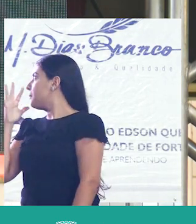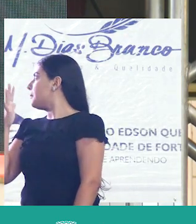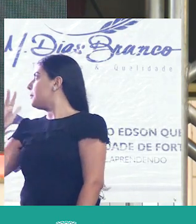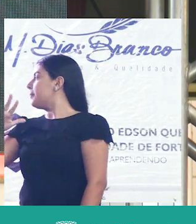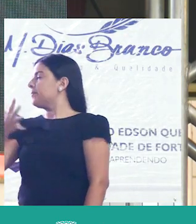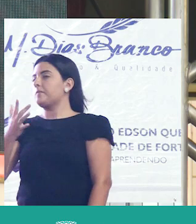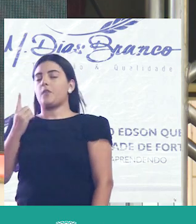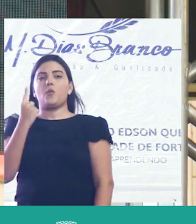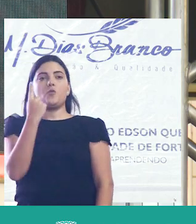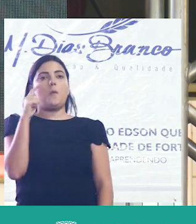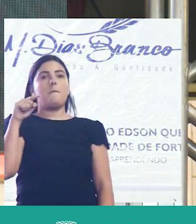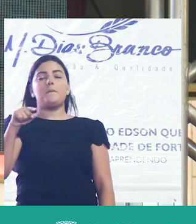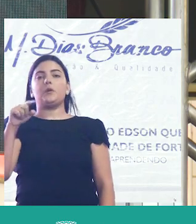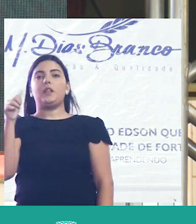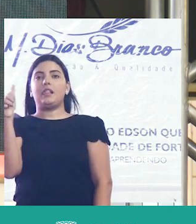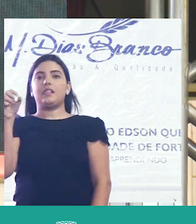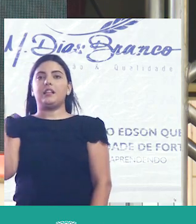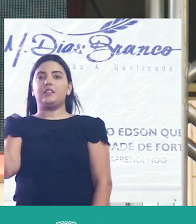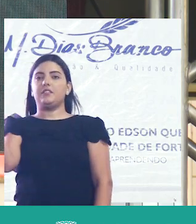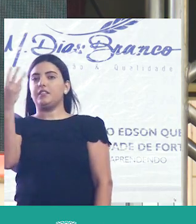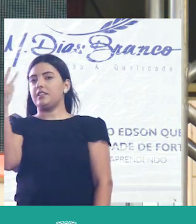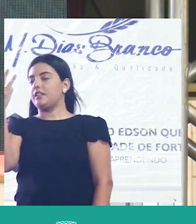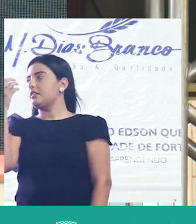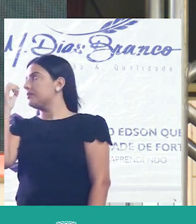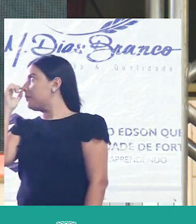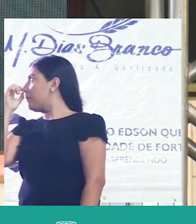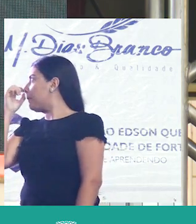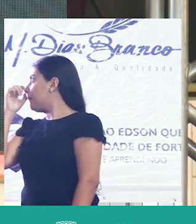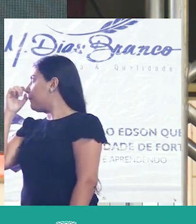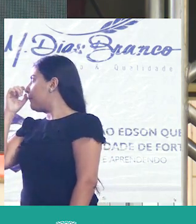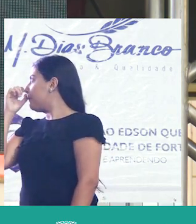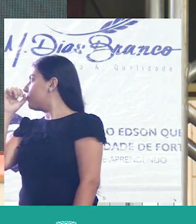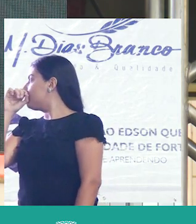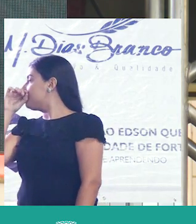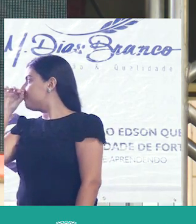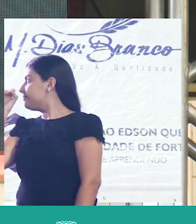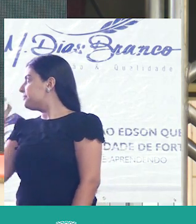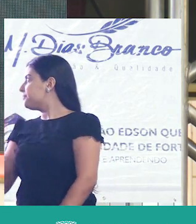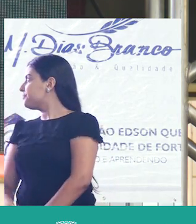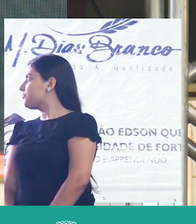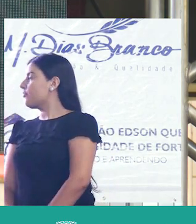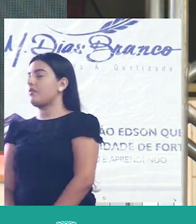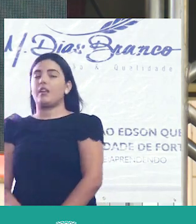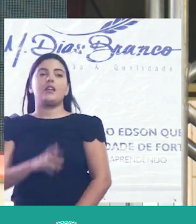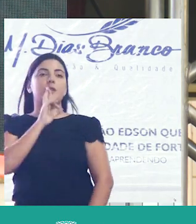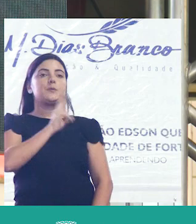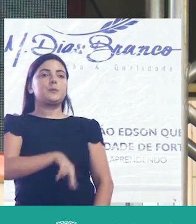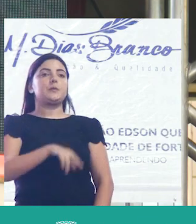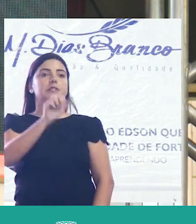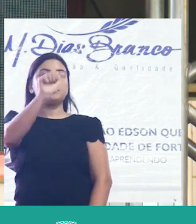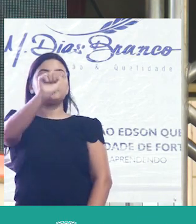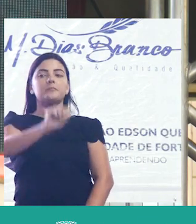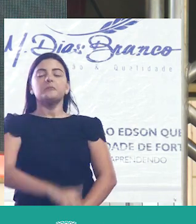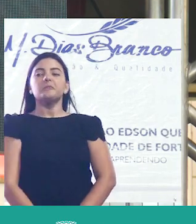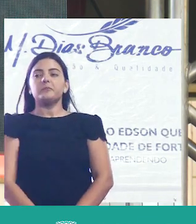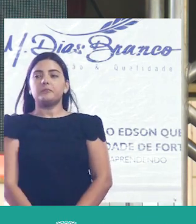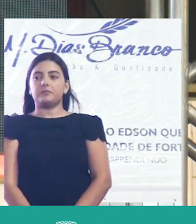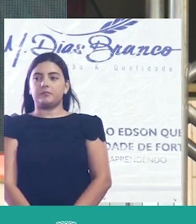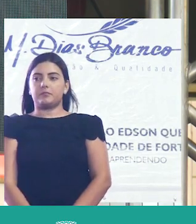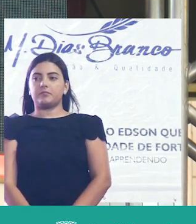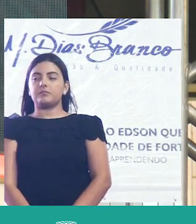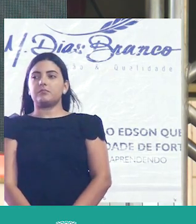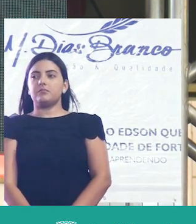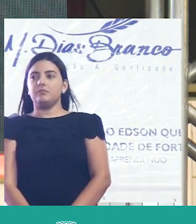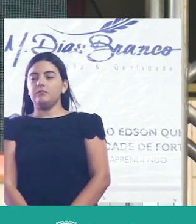aproximadamente 10 elevado a 3. 10 elevado a 3 mol de cobre é a massa que você é a resposta para a